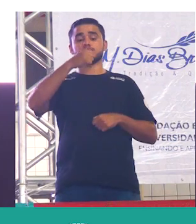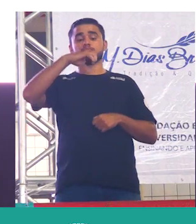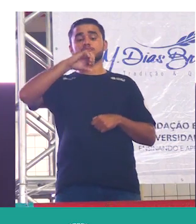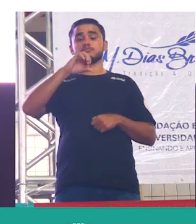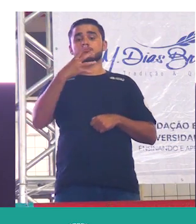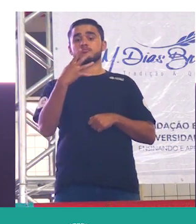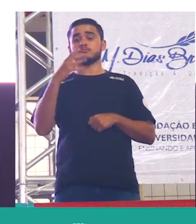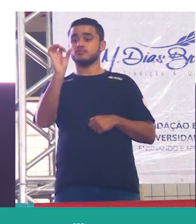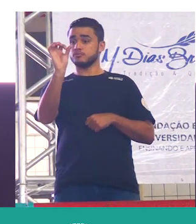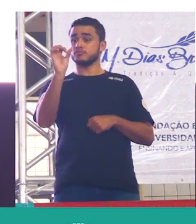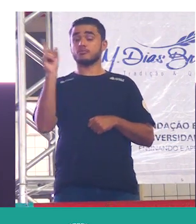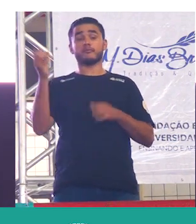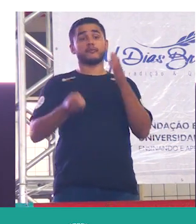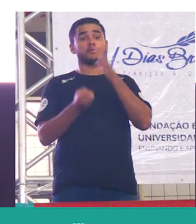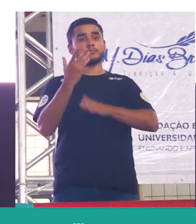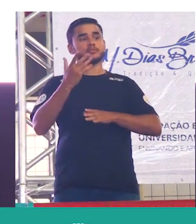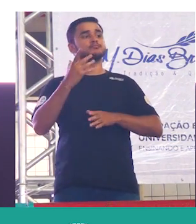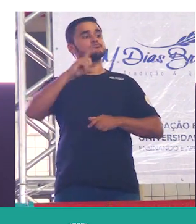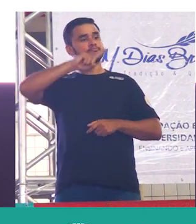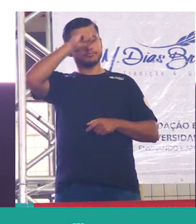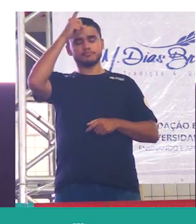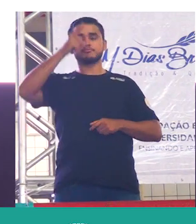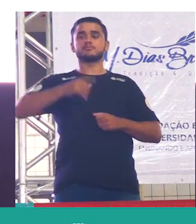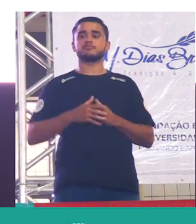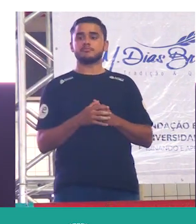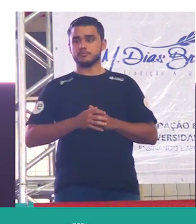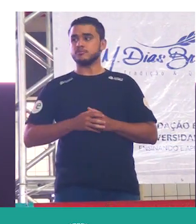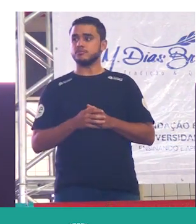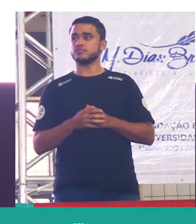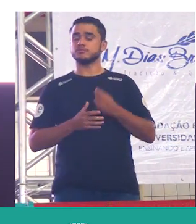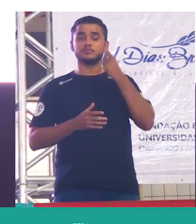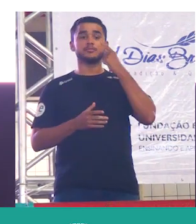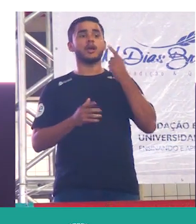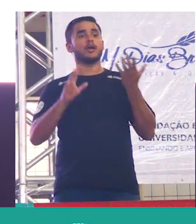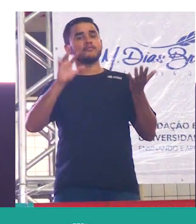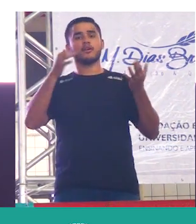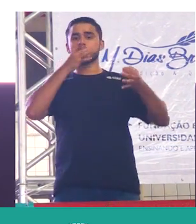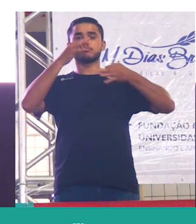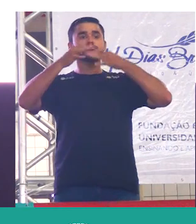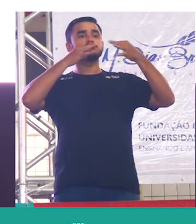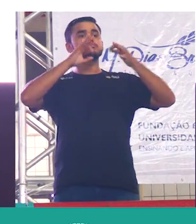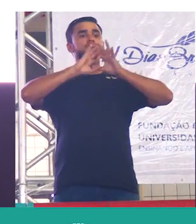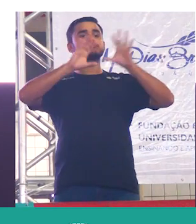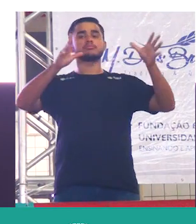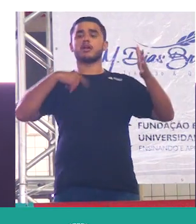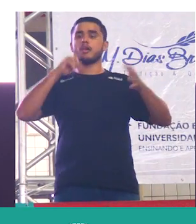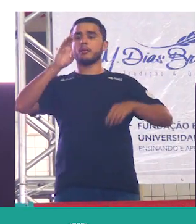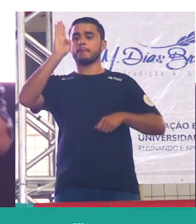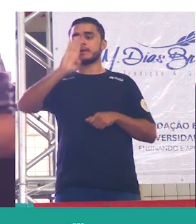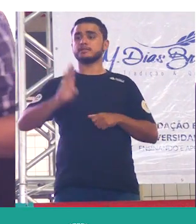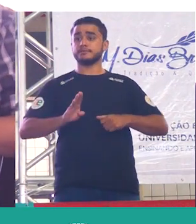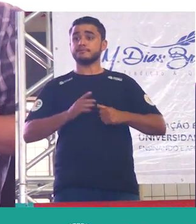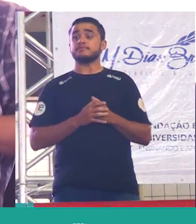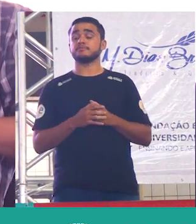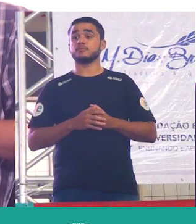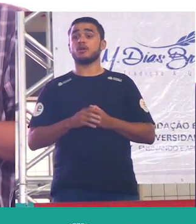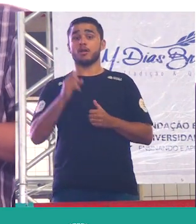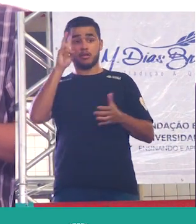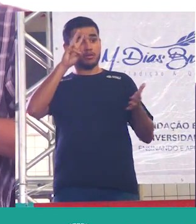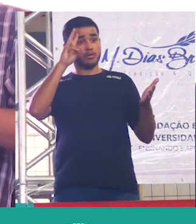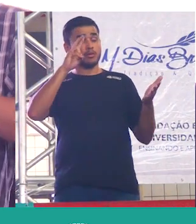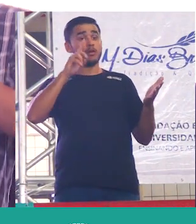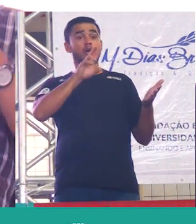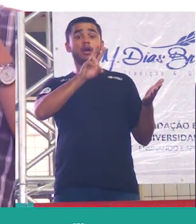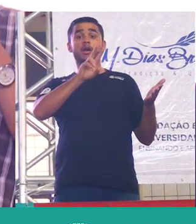1946. Essa Constituição se propõe redemocratizar o Brasil. Porque quando Vargas